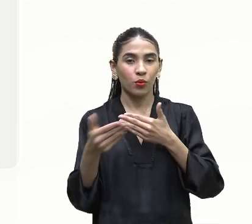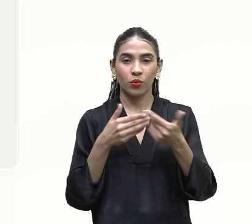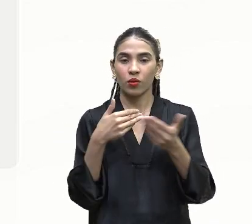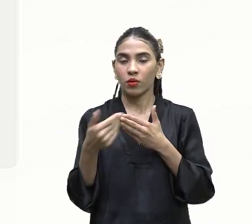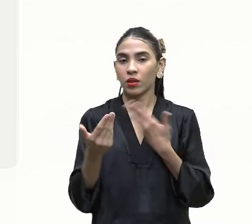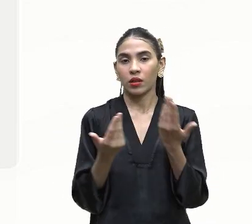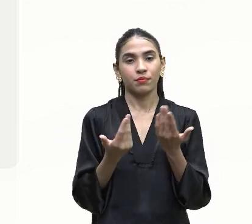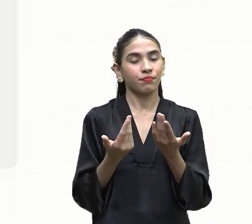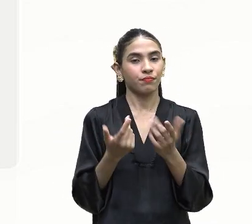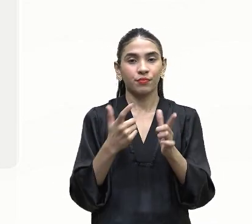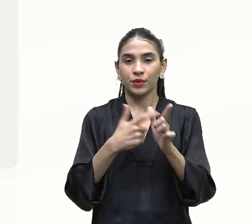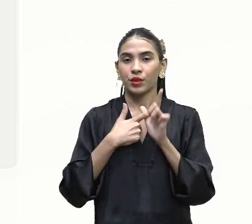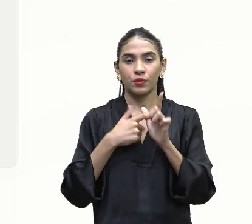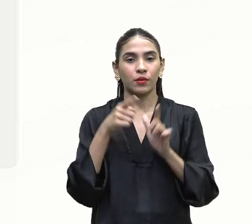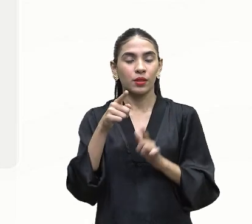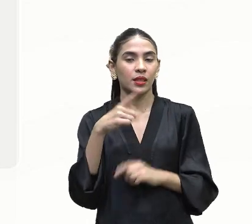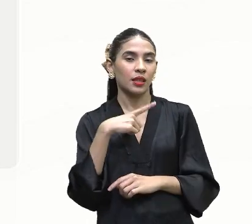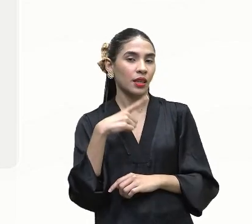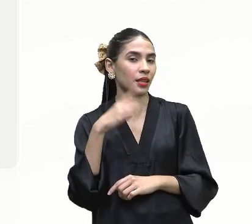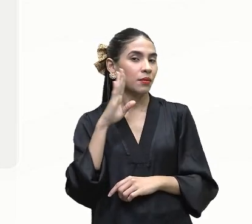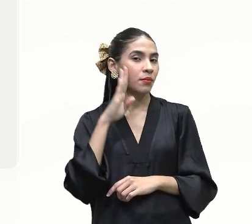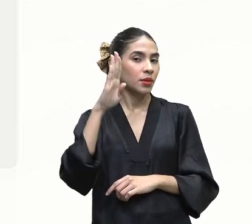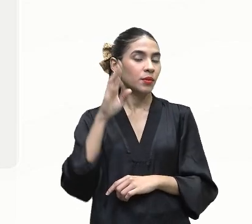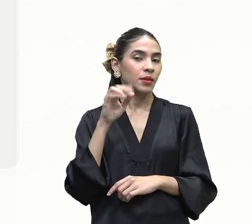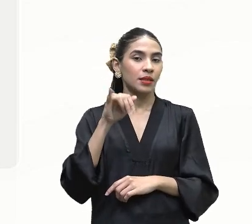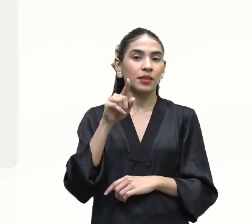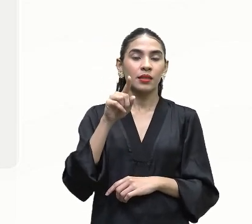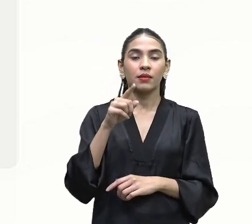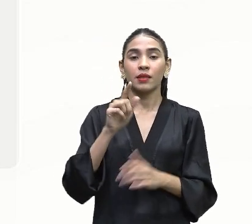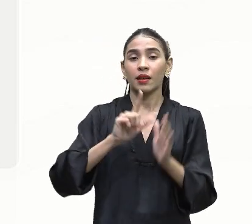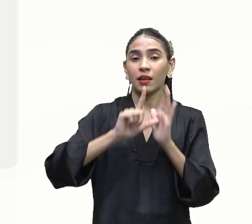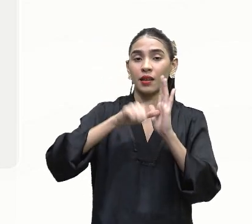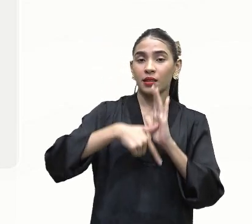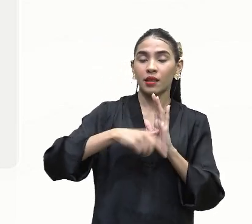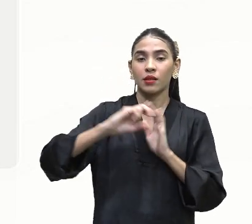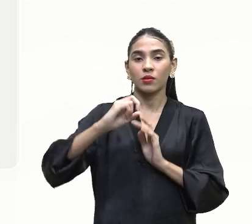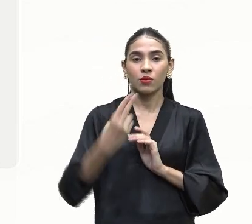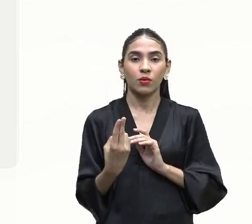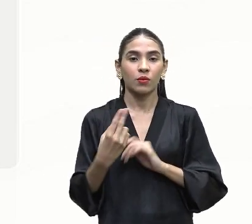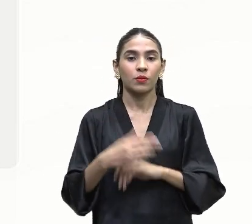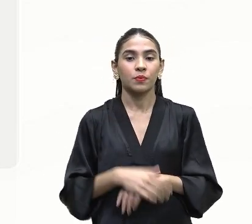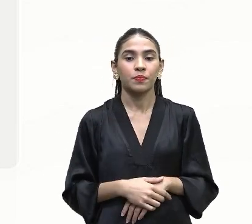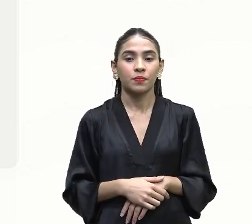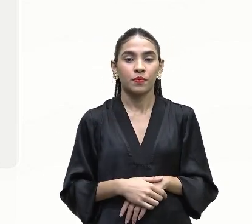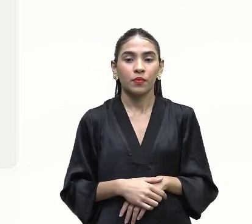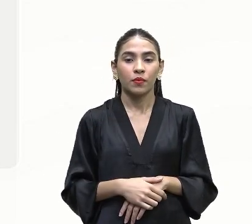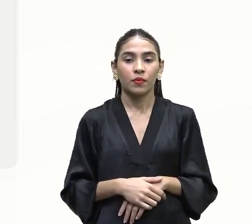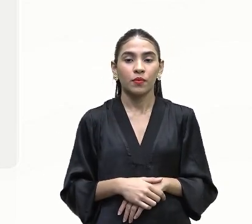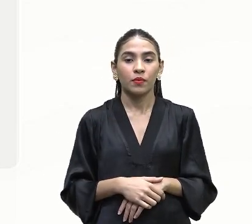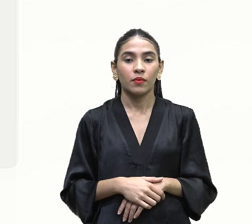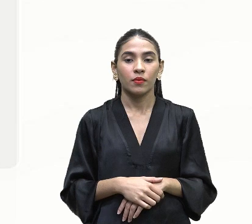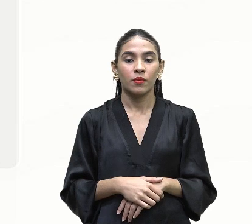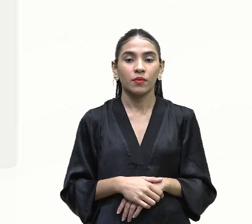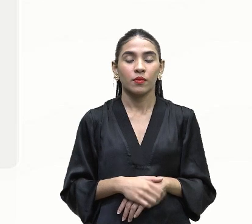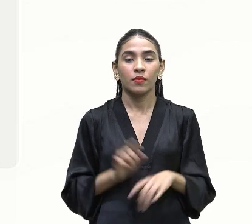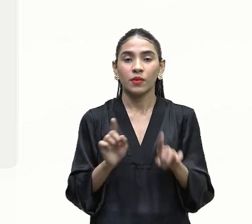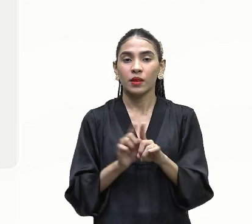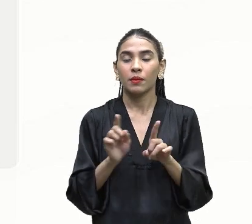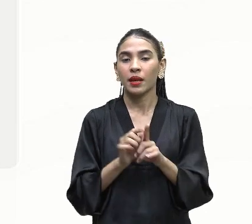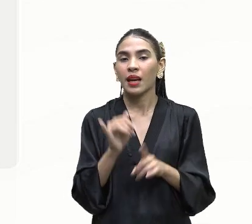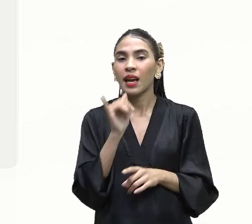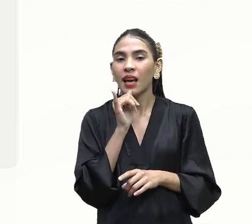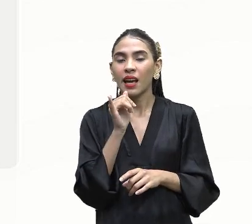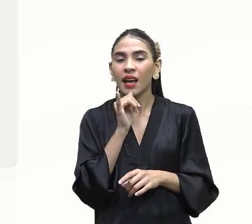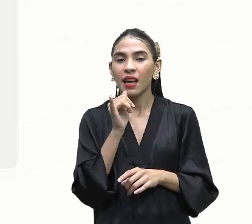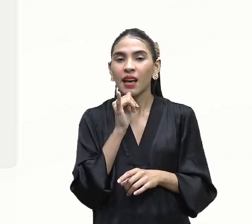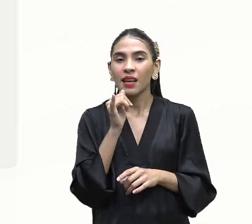outra dívida que você tenha, principalmente se ela estiver em atraso ou colocando em risco o seu nome.